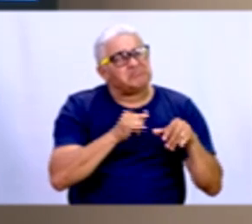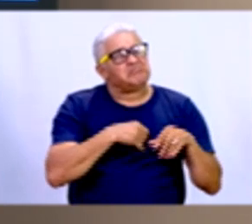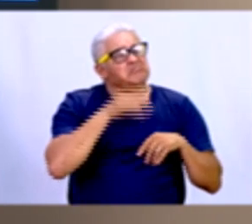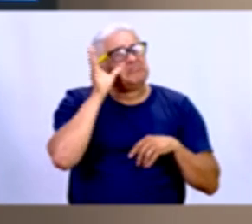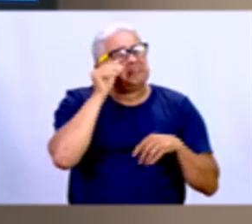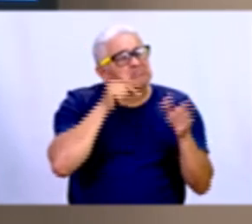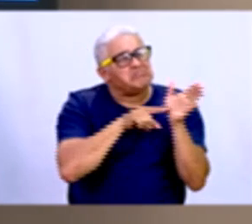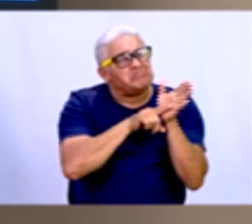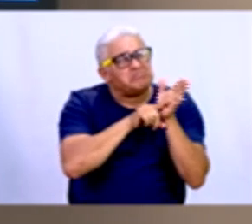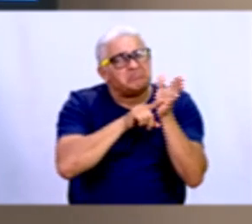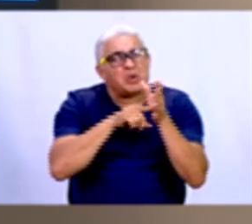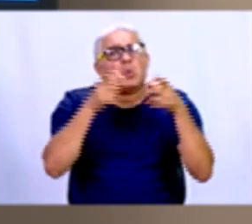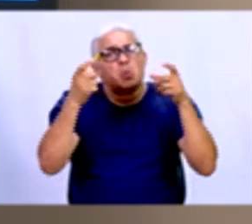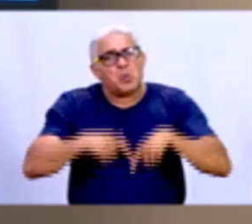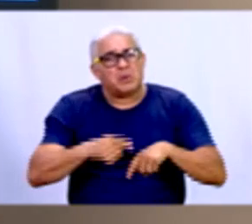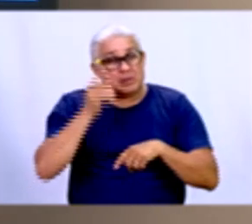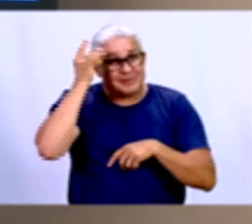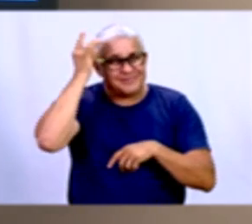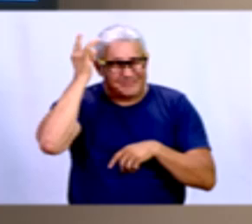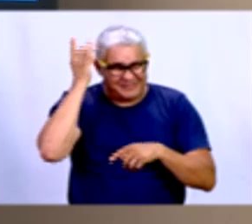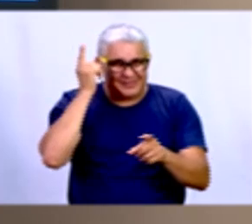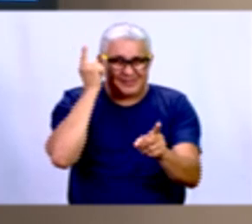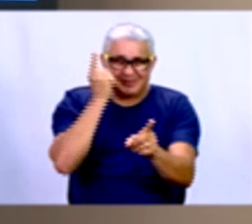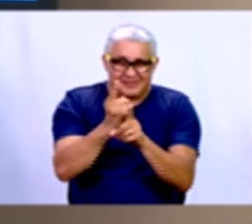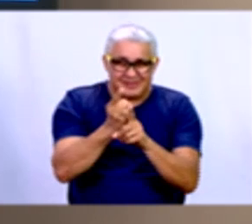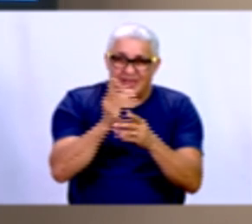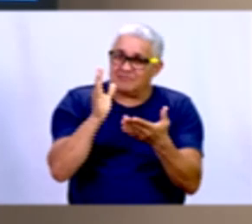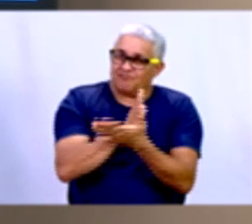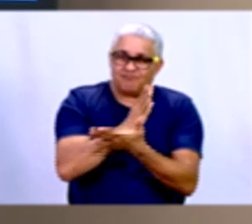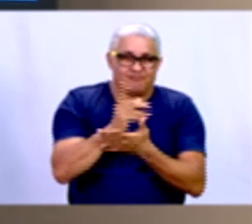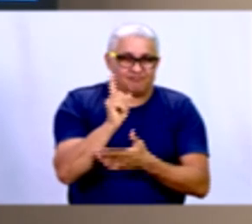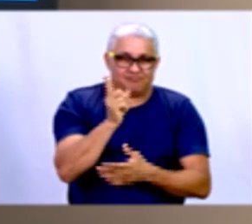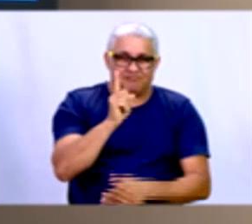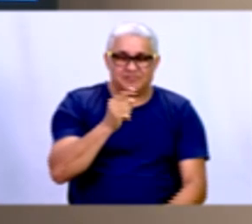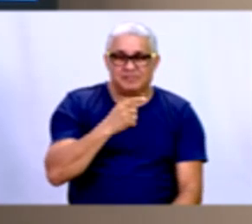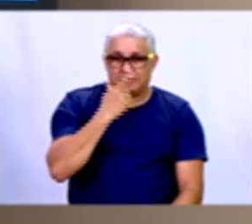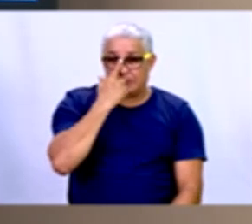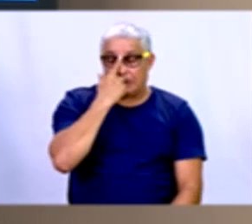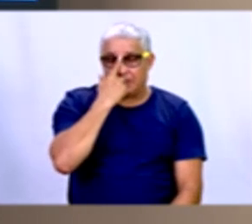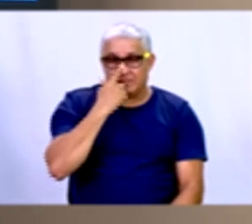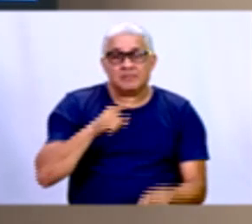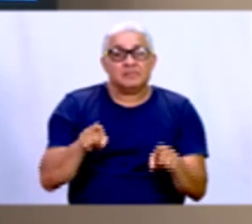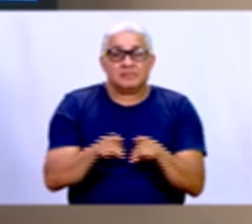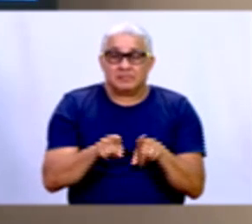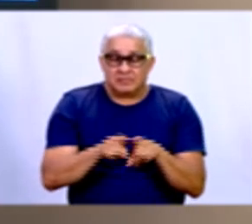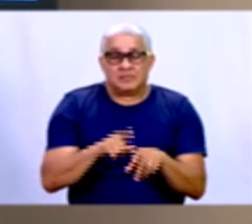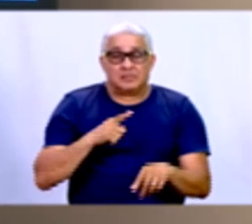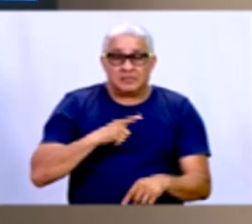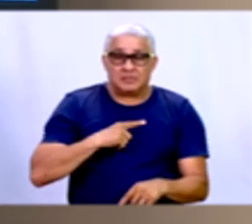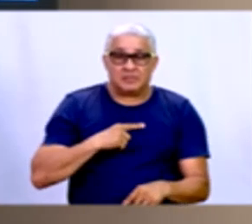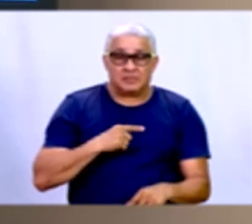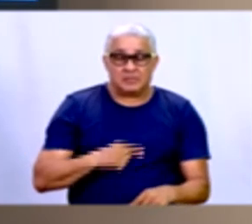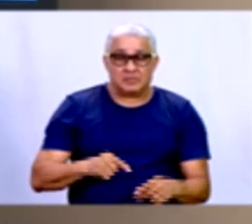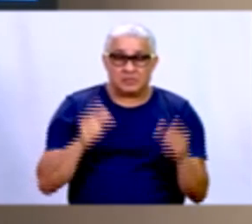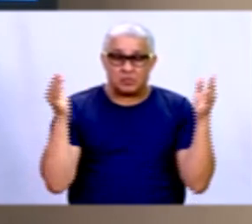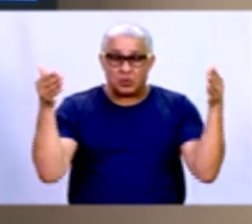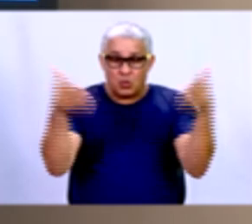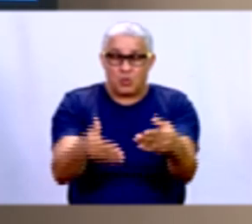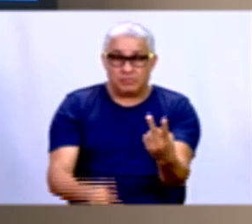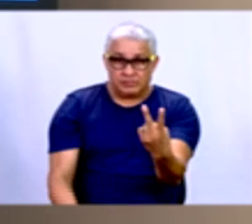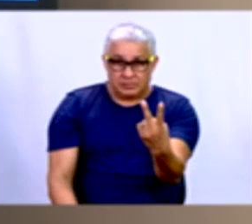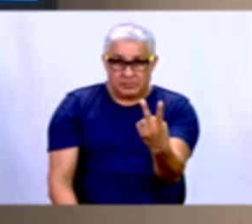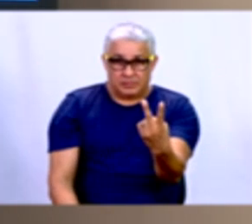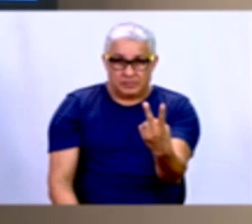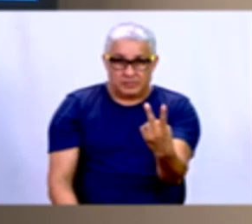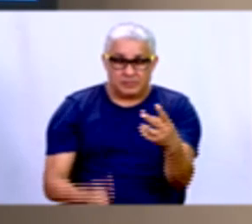Né? A informação não é fácil de você achar. E em cima disso nós temos dois focos diferentes